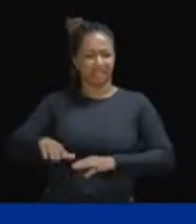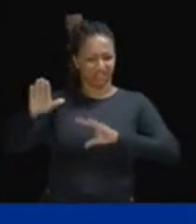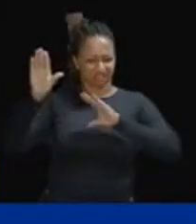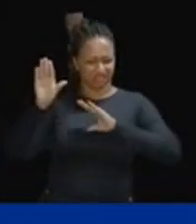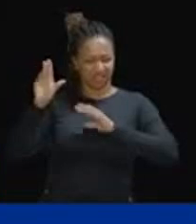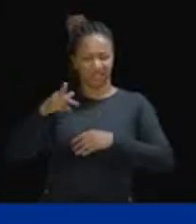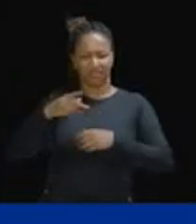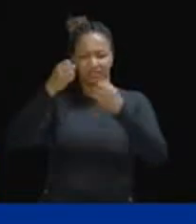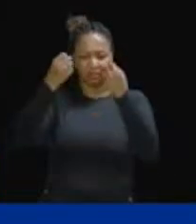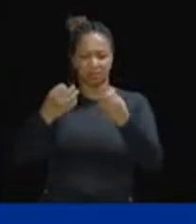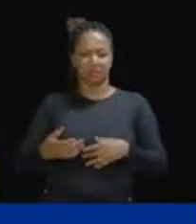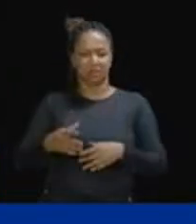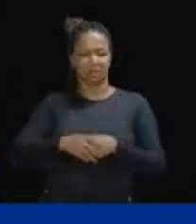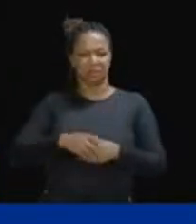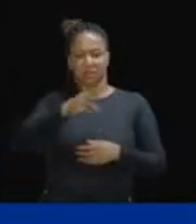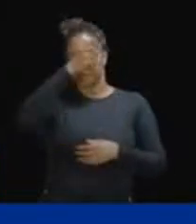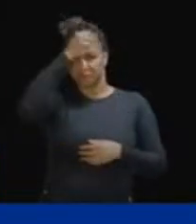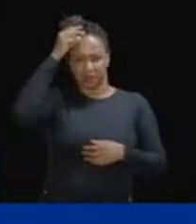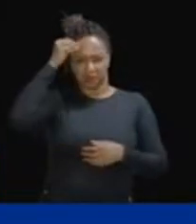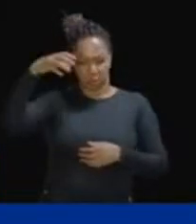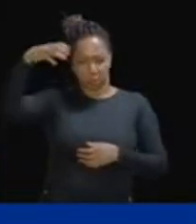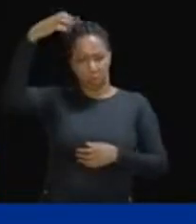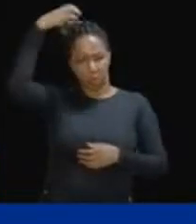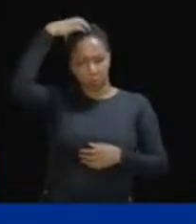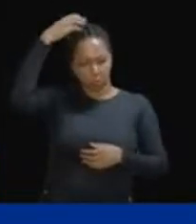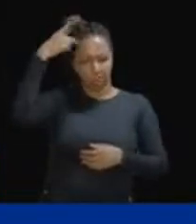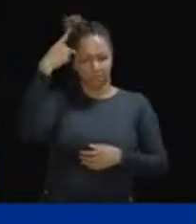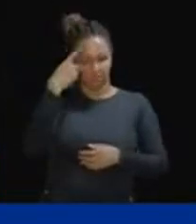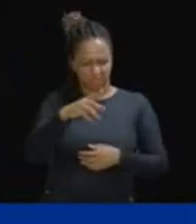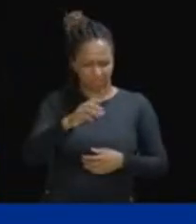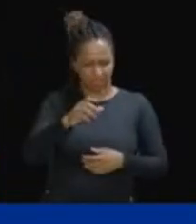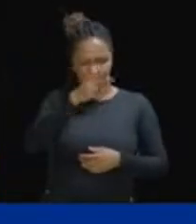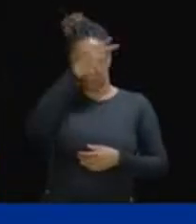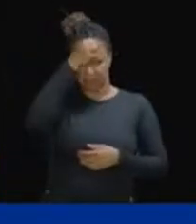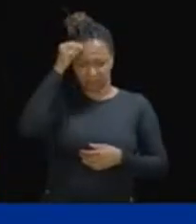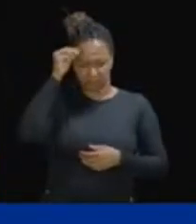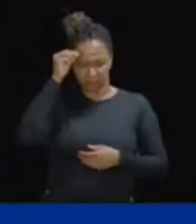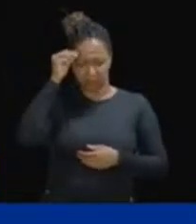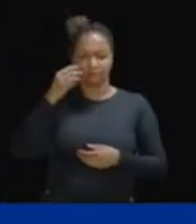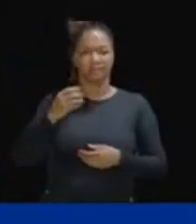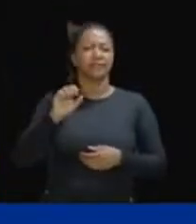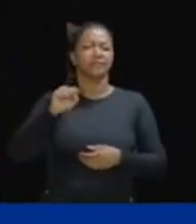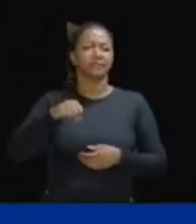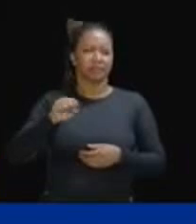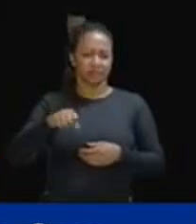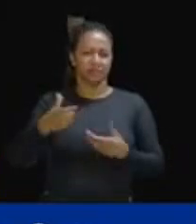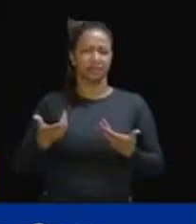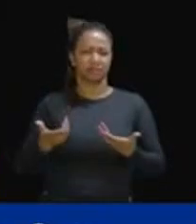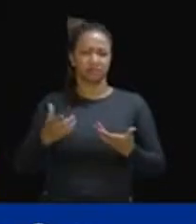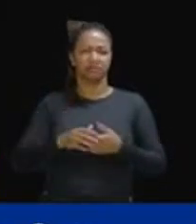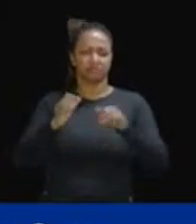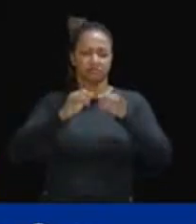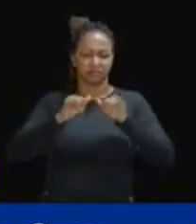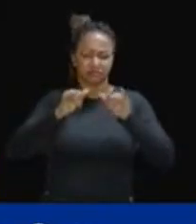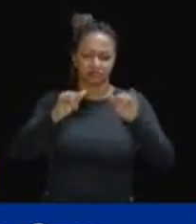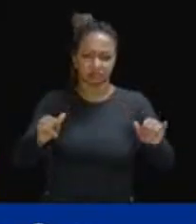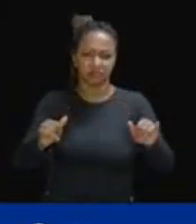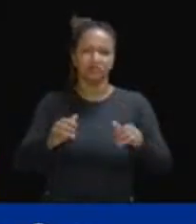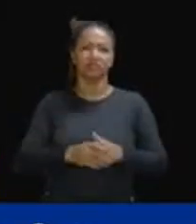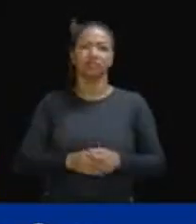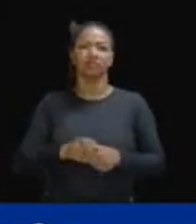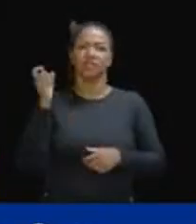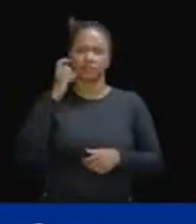prefeitura como culpada do atraso ou da não entrega, ela sim propaga um fato